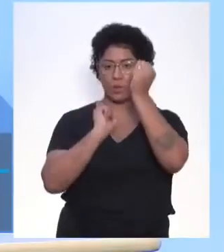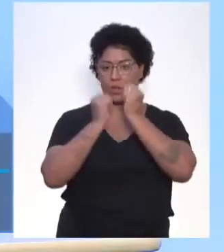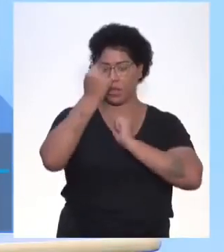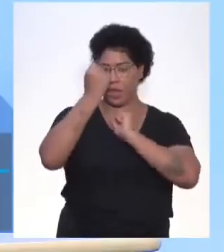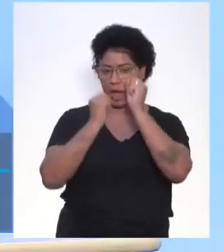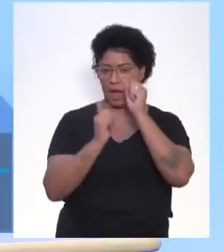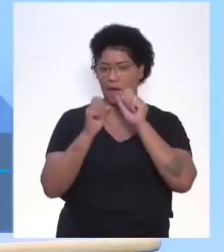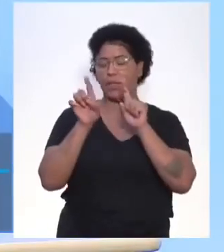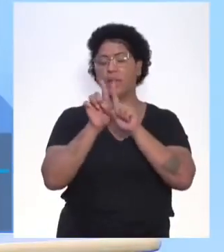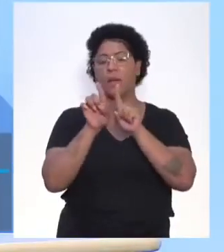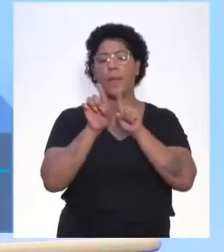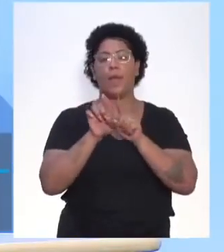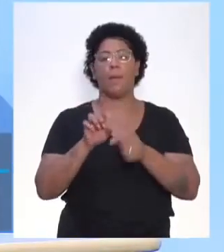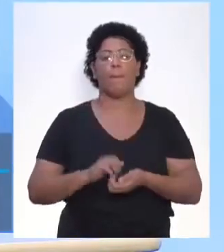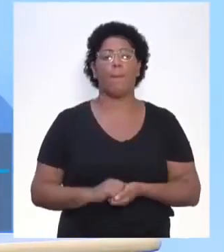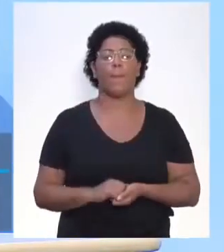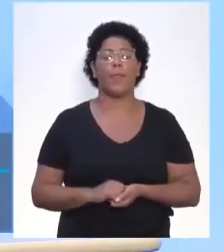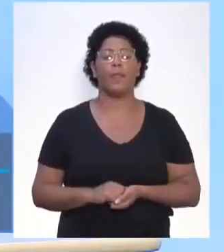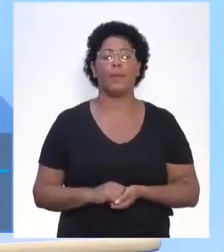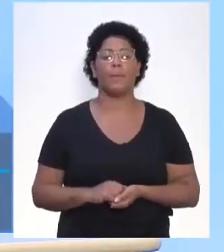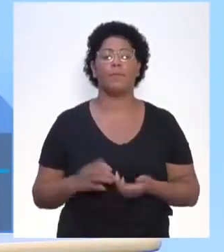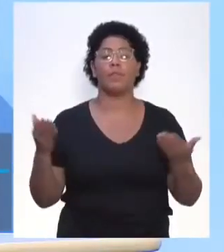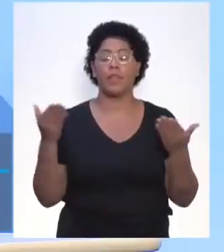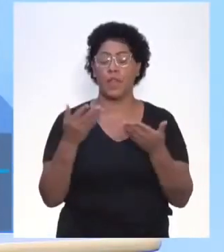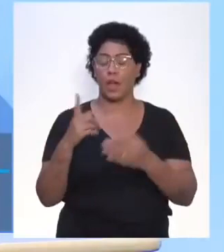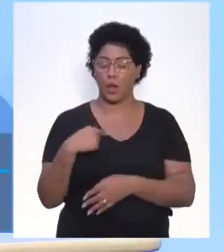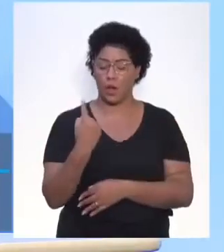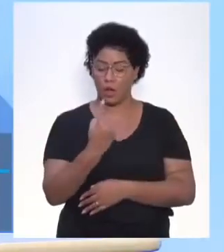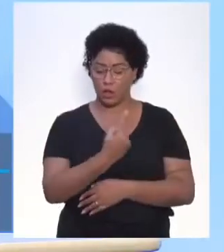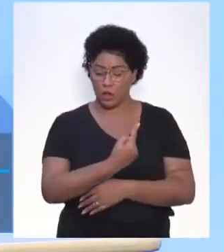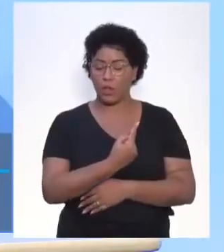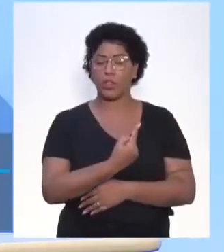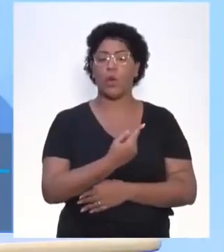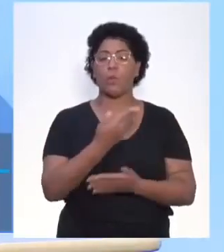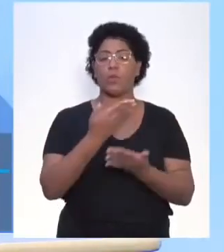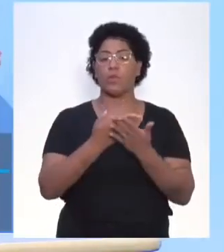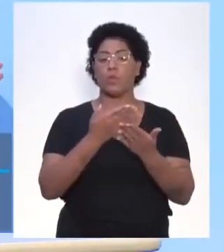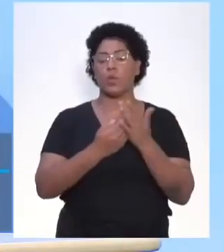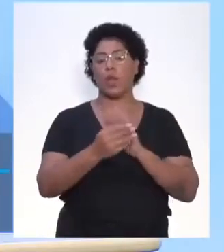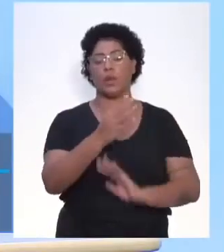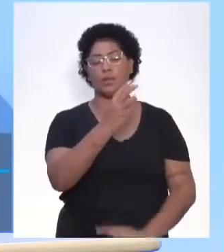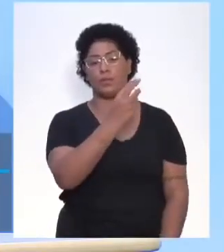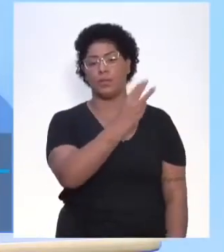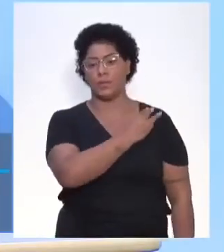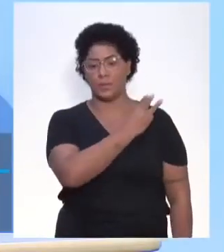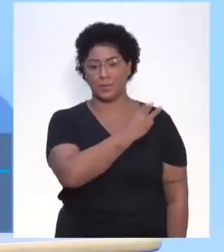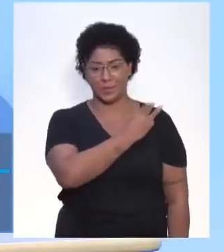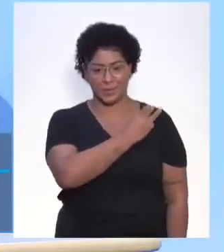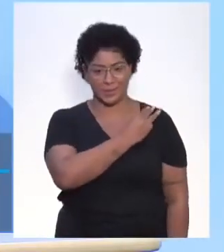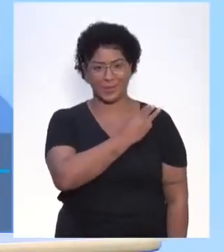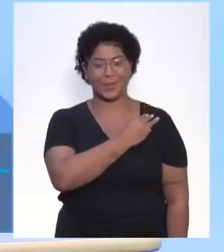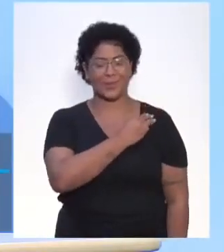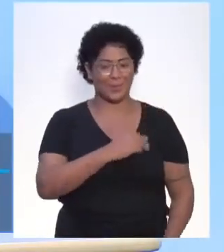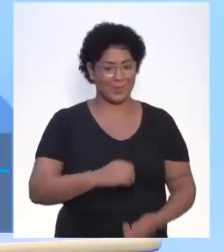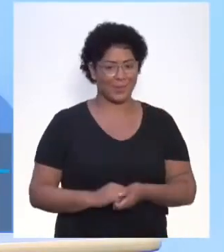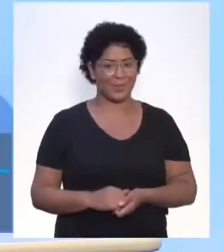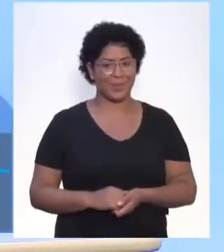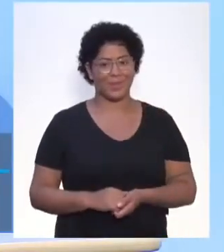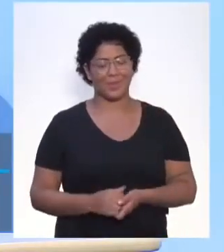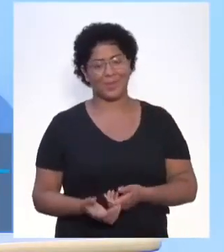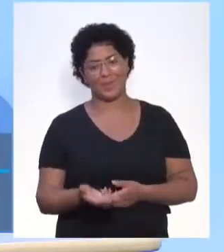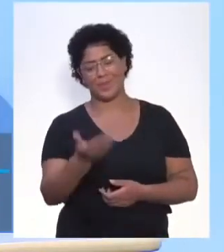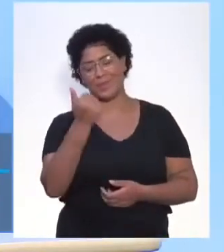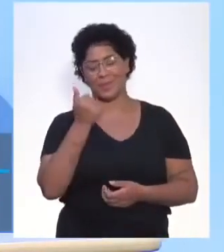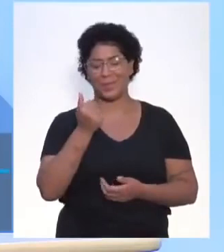da série anterior, a segunda série, mas finalmente aqui nós chegamos no famoso terceirão. Vamos começar aí